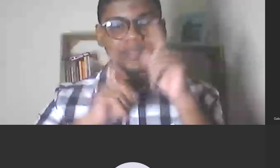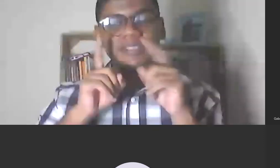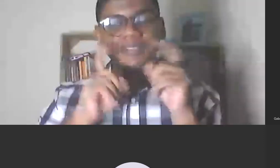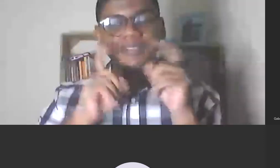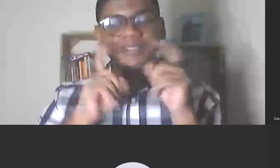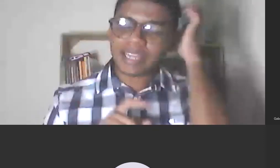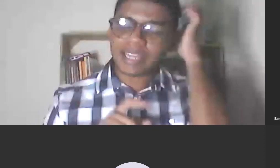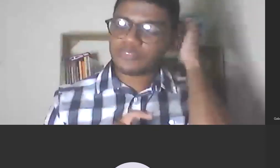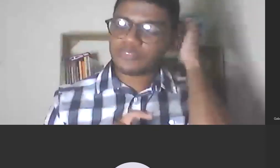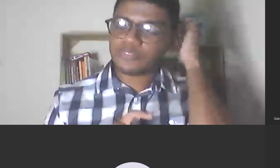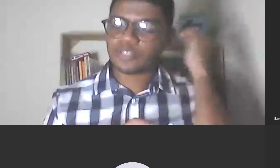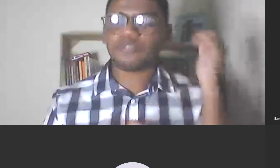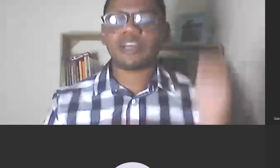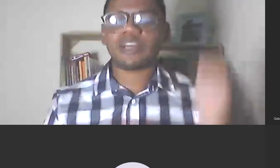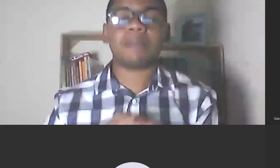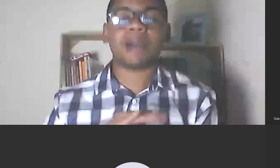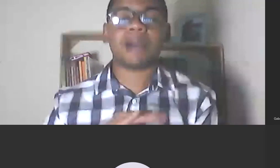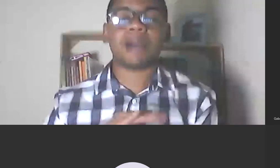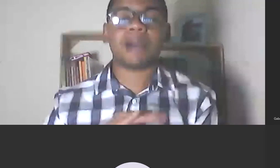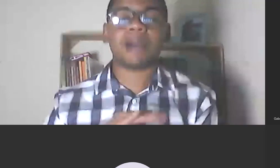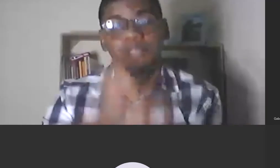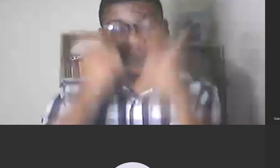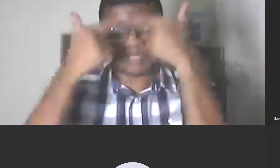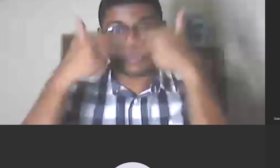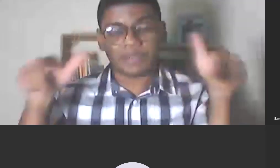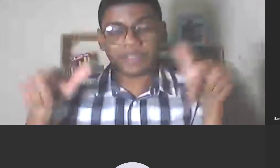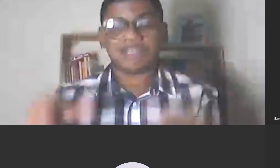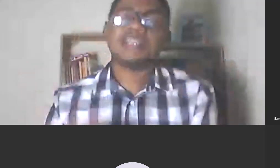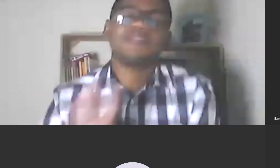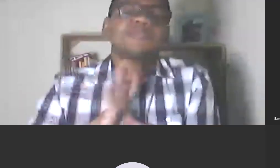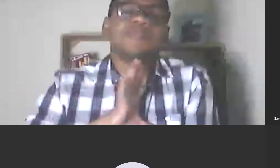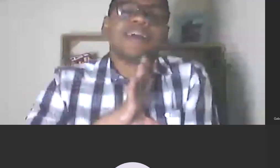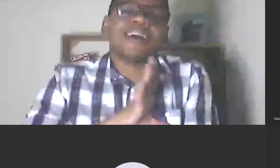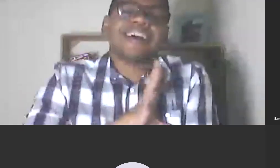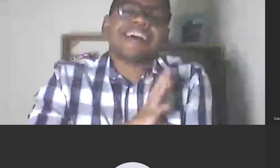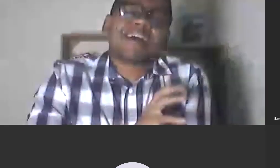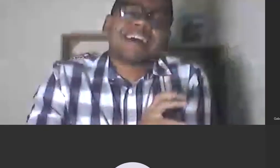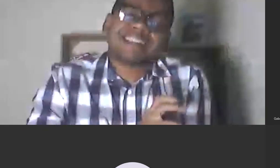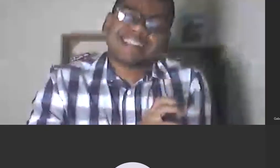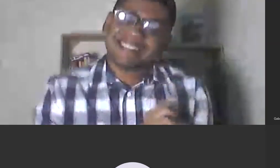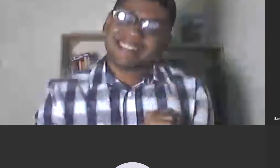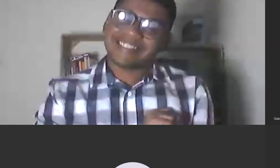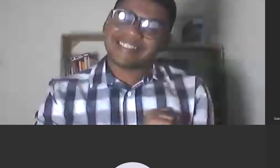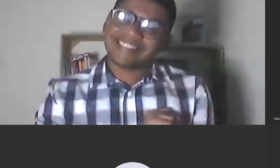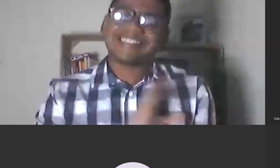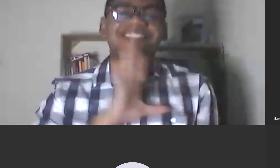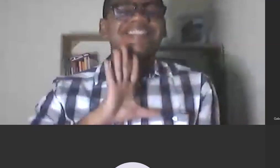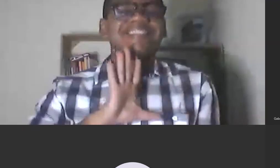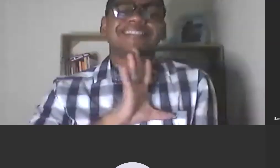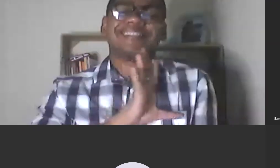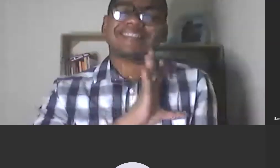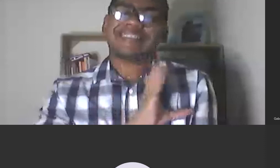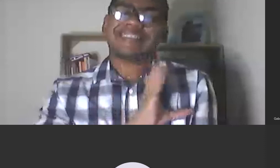Geralmente vai ter uma expressãozinha, né? A gente geralmente não faz o amar só com uma expressão neutra. A gente faz um amar.